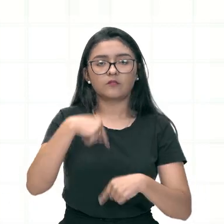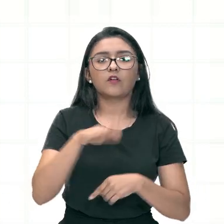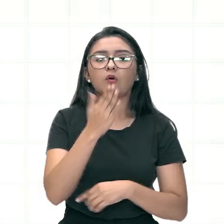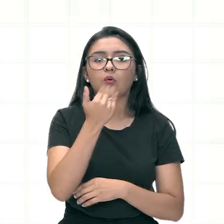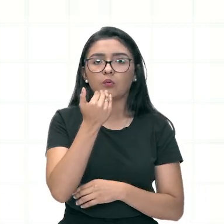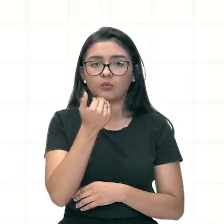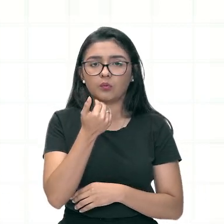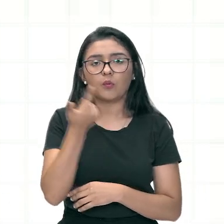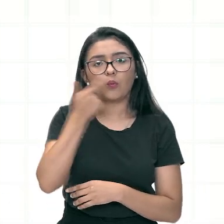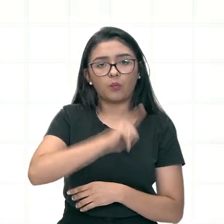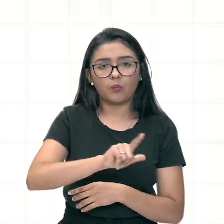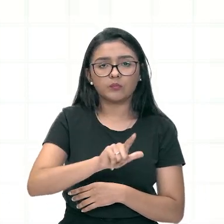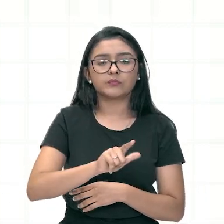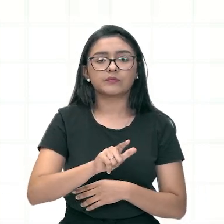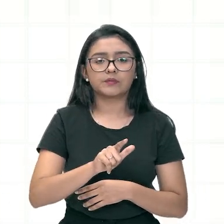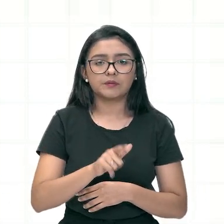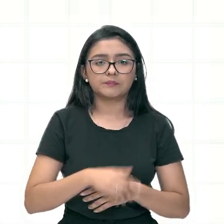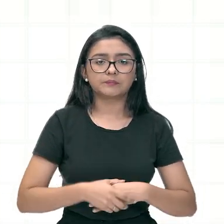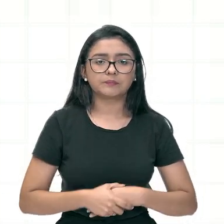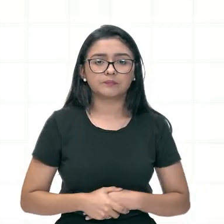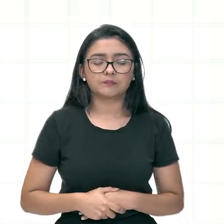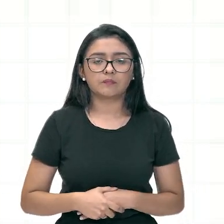se alimentar, né, vai conseguir